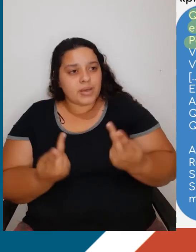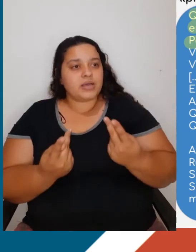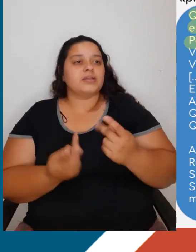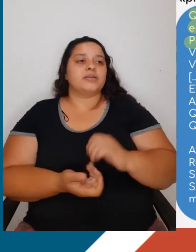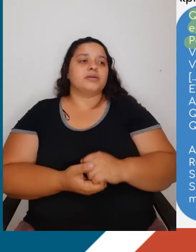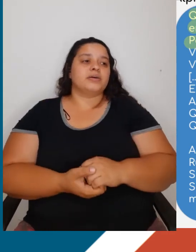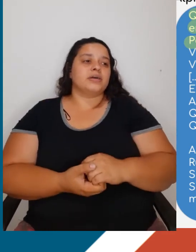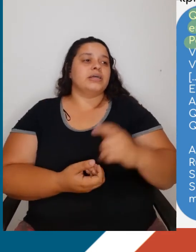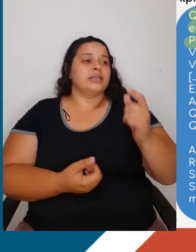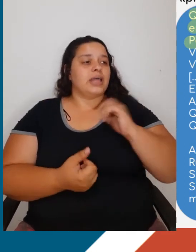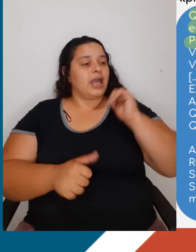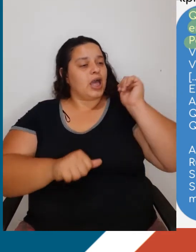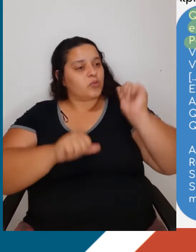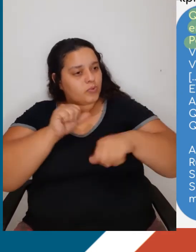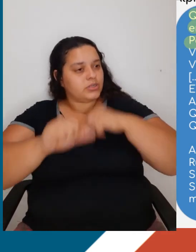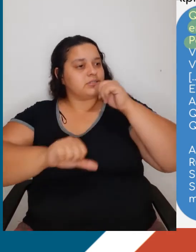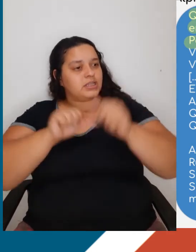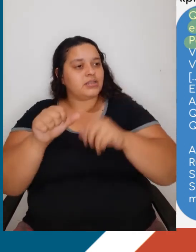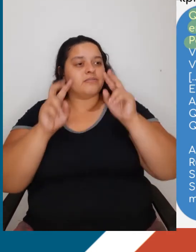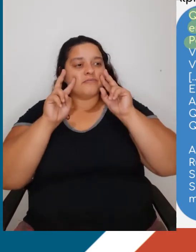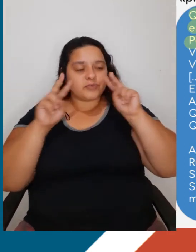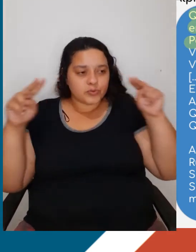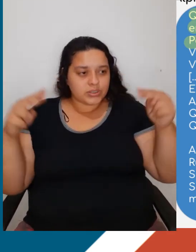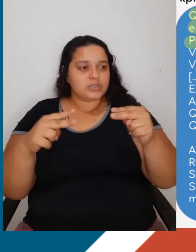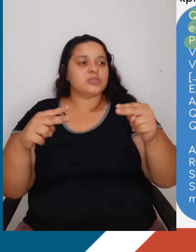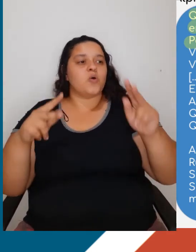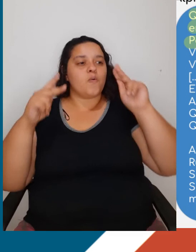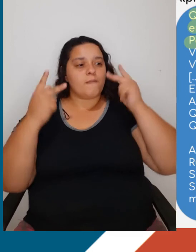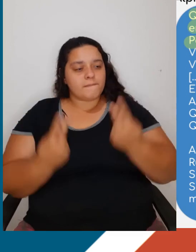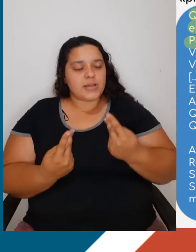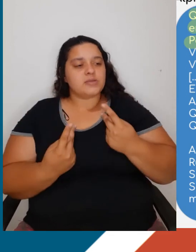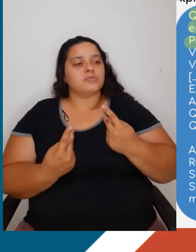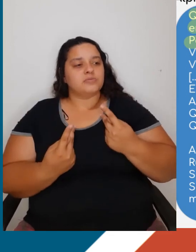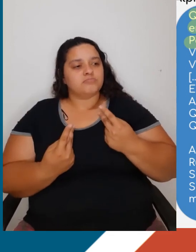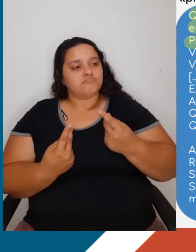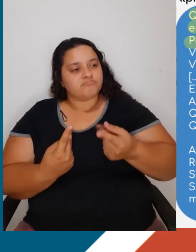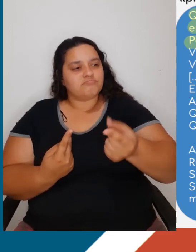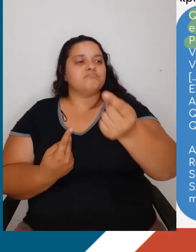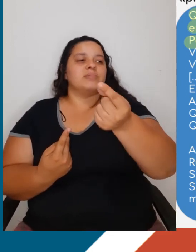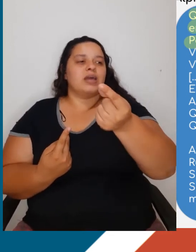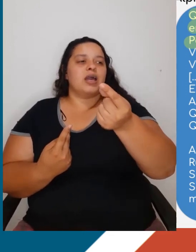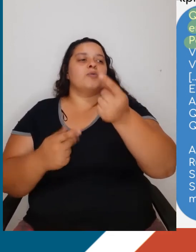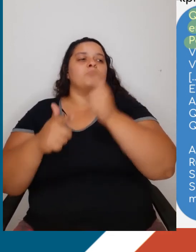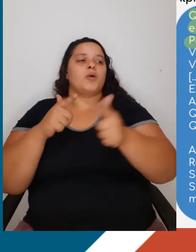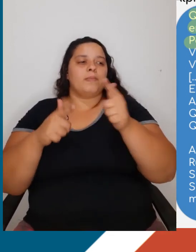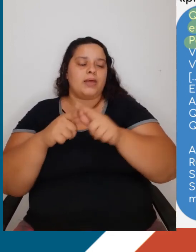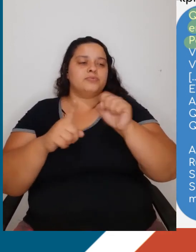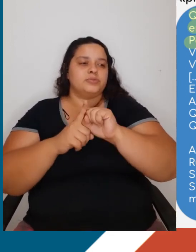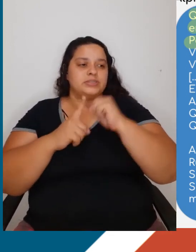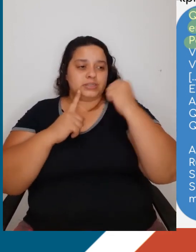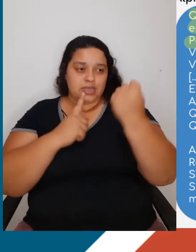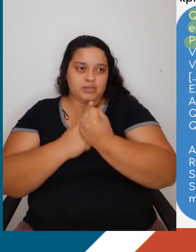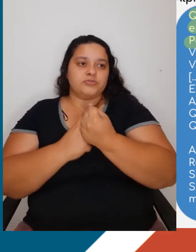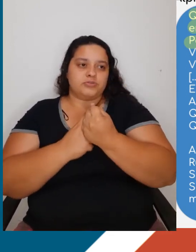ser racionalmente atualizada para uma visão da condição humana em que se perpetuam paradigmas não civilizatórios de